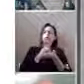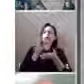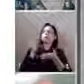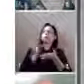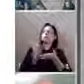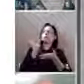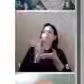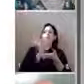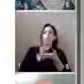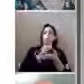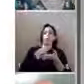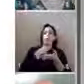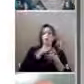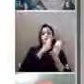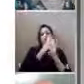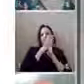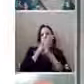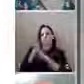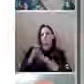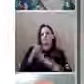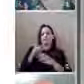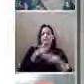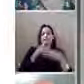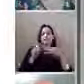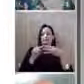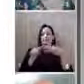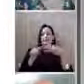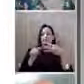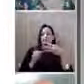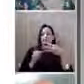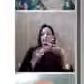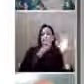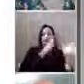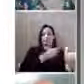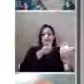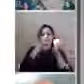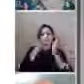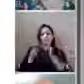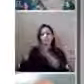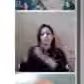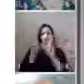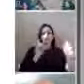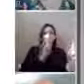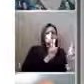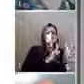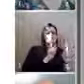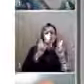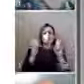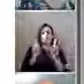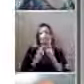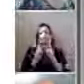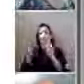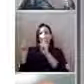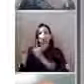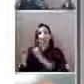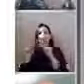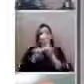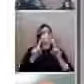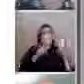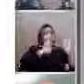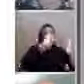esse ofício. Tá? São 3 etapas, bastante sucintas, mas não menos